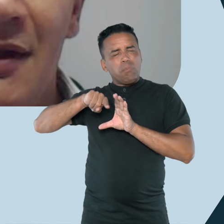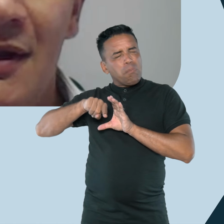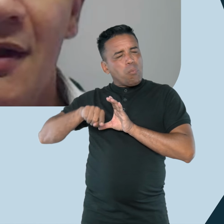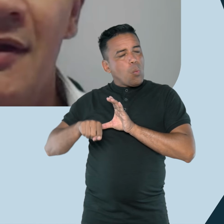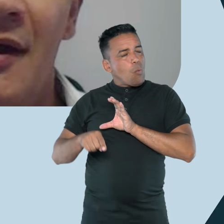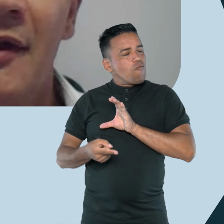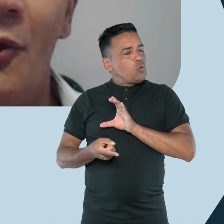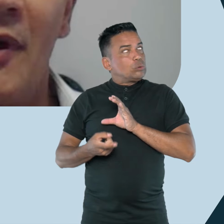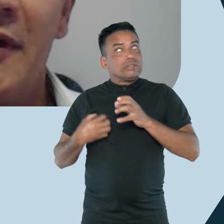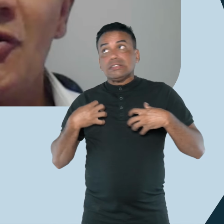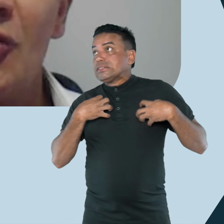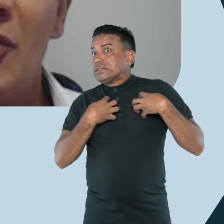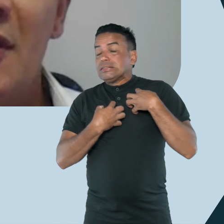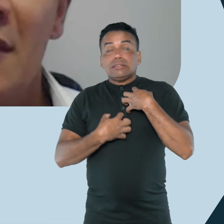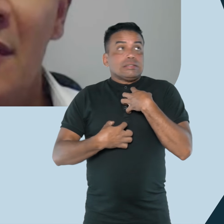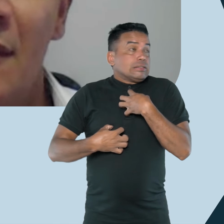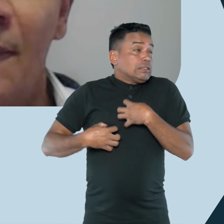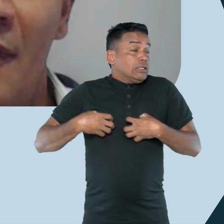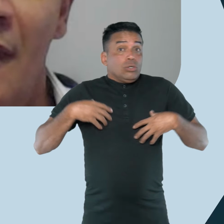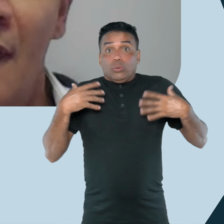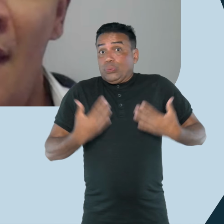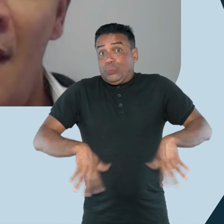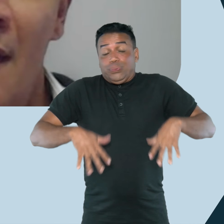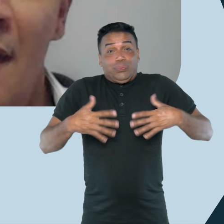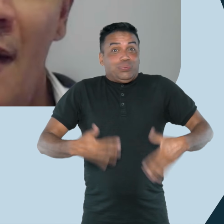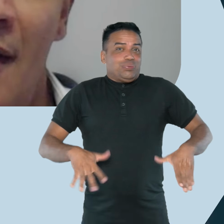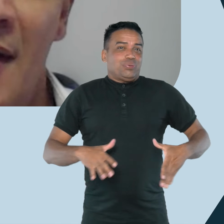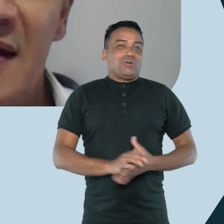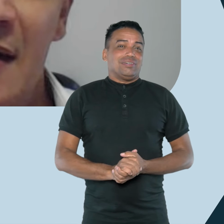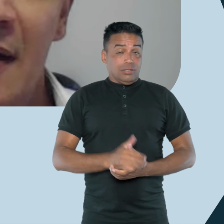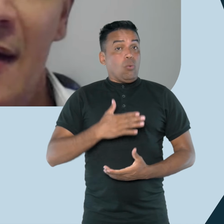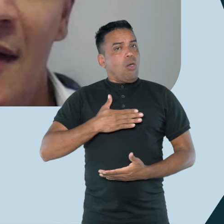né? E aí eu acredito que